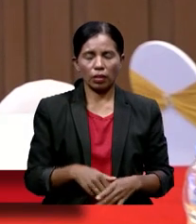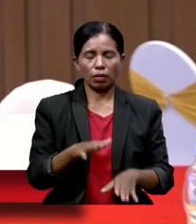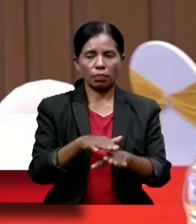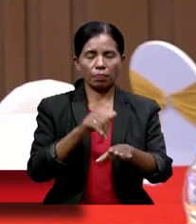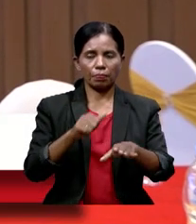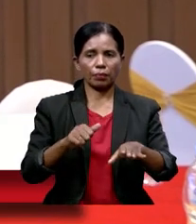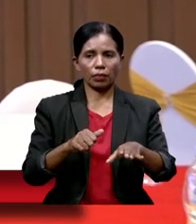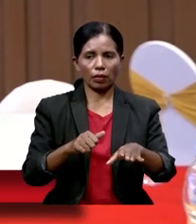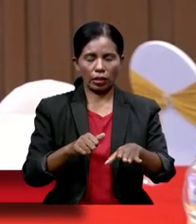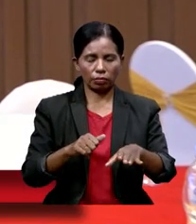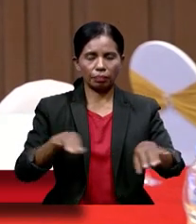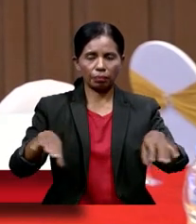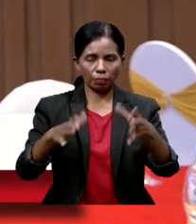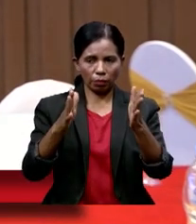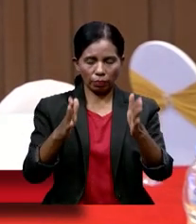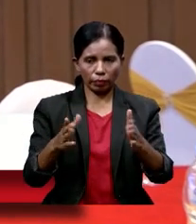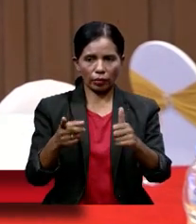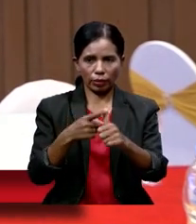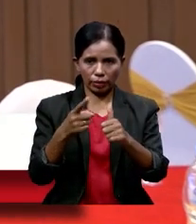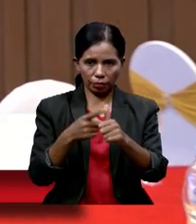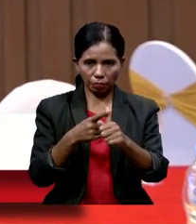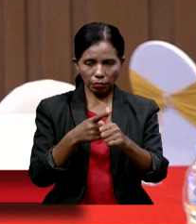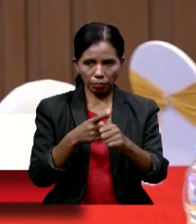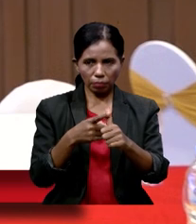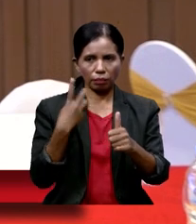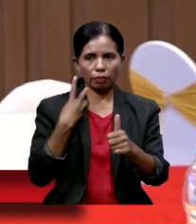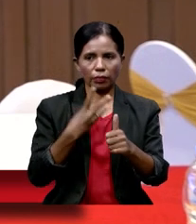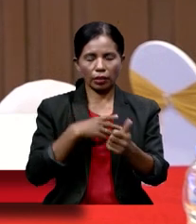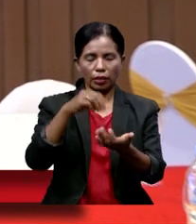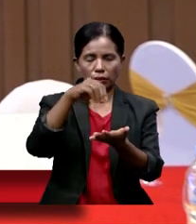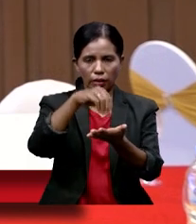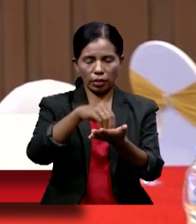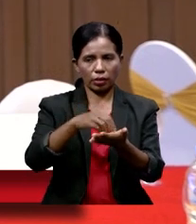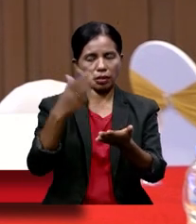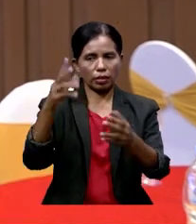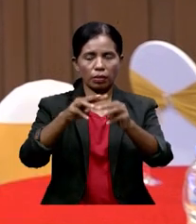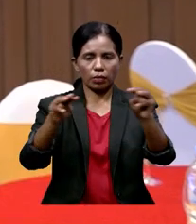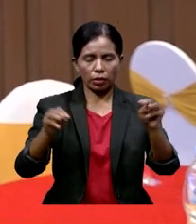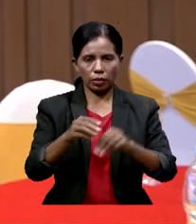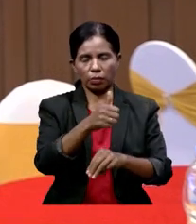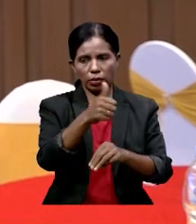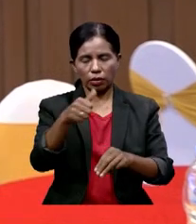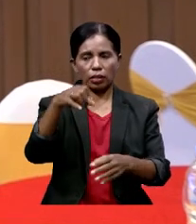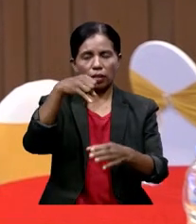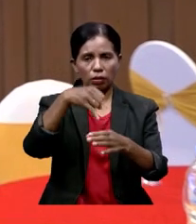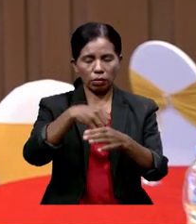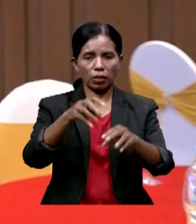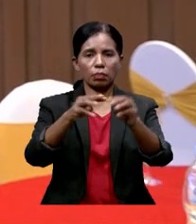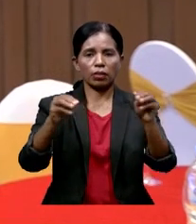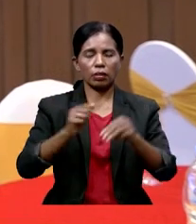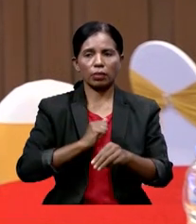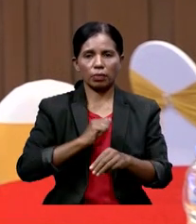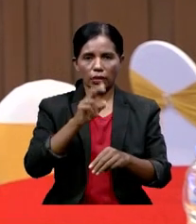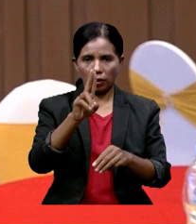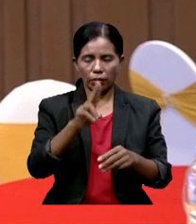Recrutamento ba contratado Sira primeira ronda, né? Da colocando ba município de incluímos para o município